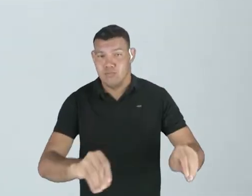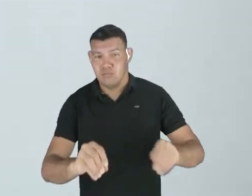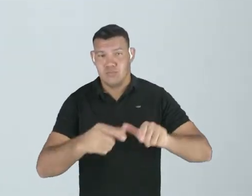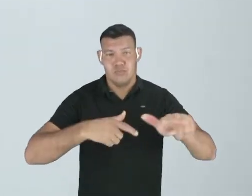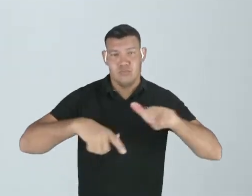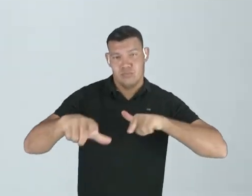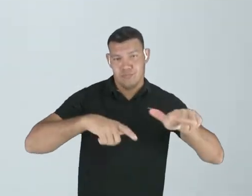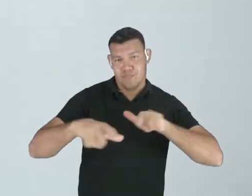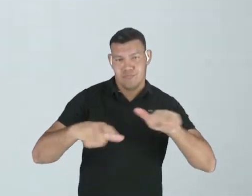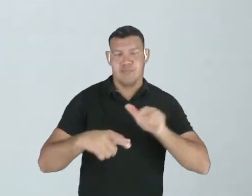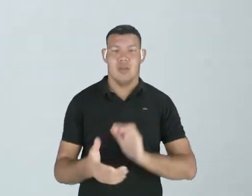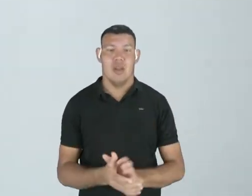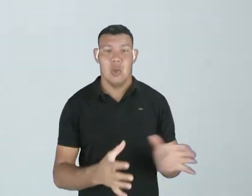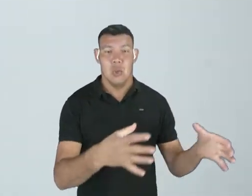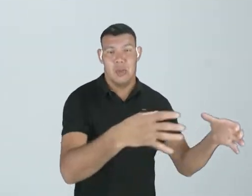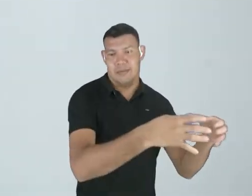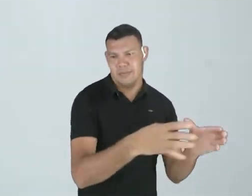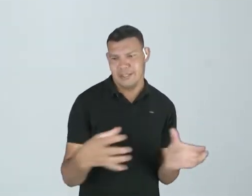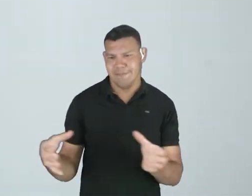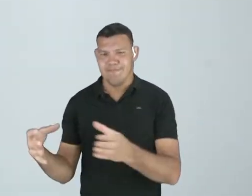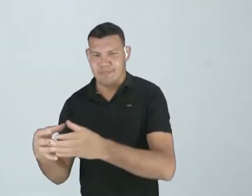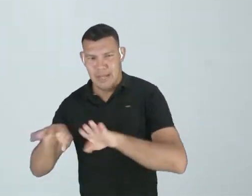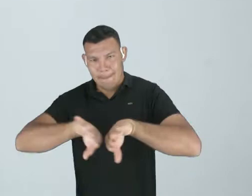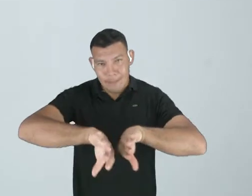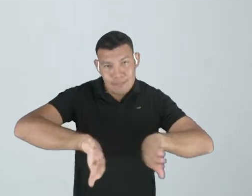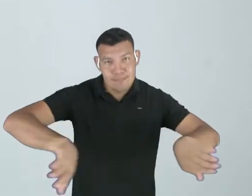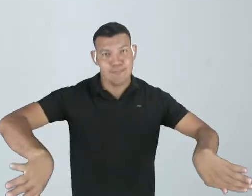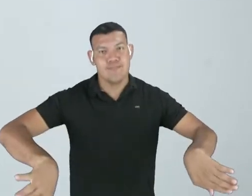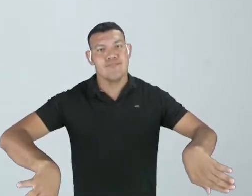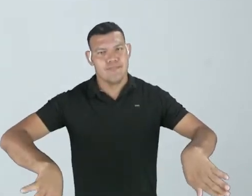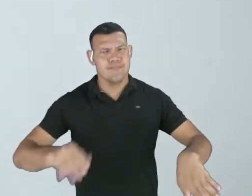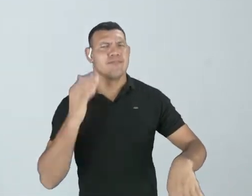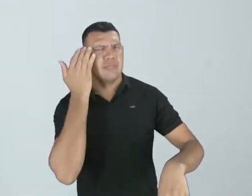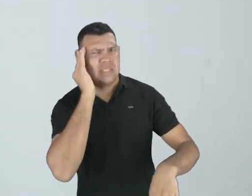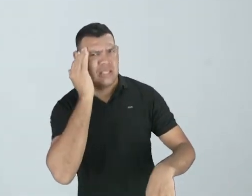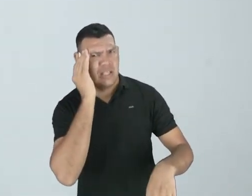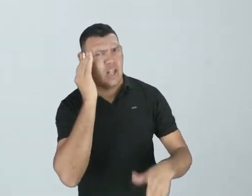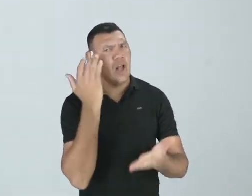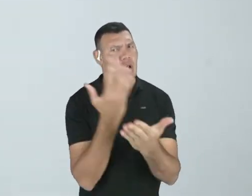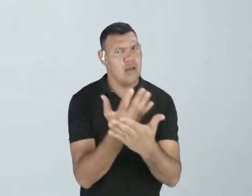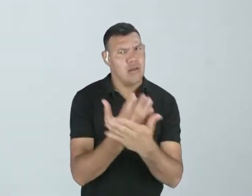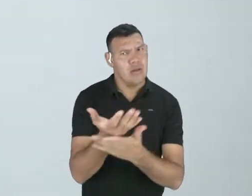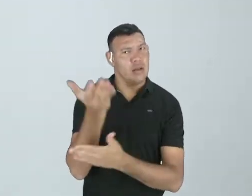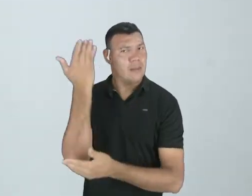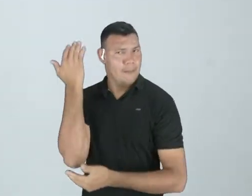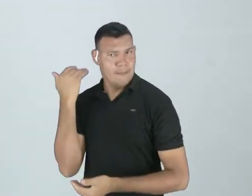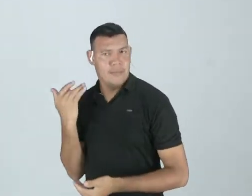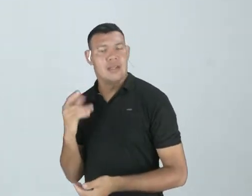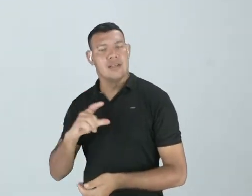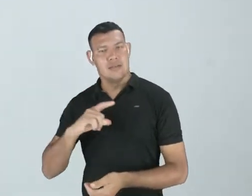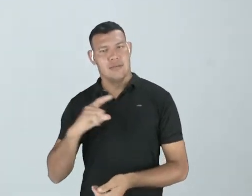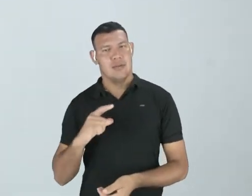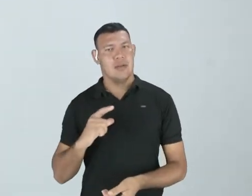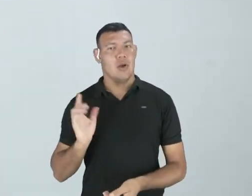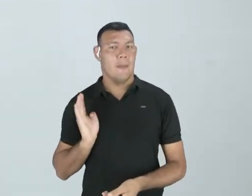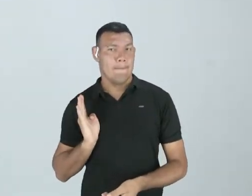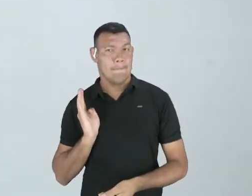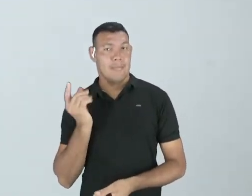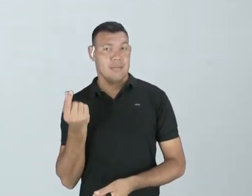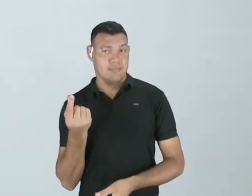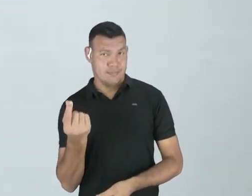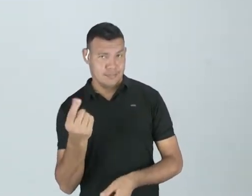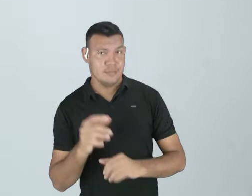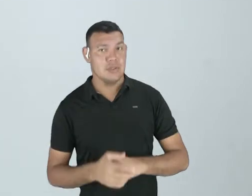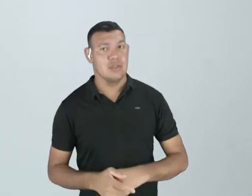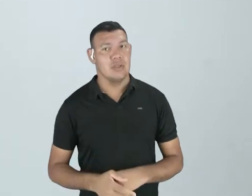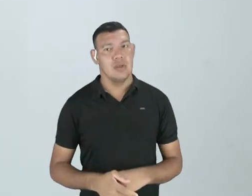essa distinção de classes a gente já deve ter entendido com as outras aulas. A gente vai ter a burguesia, que